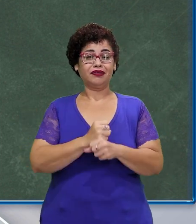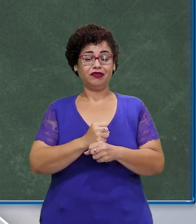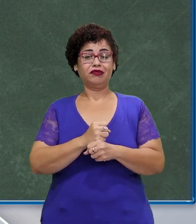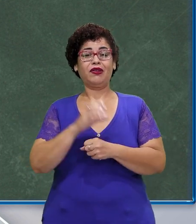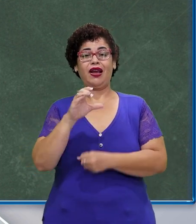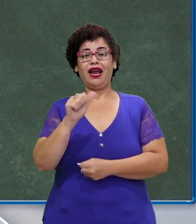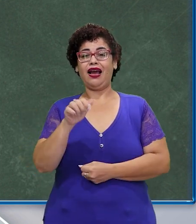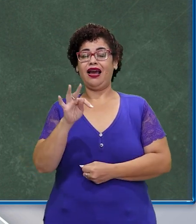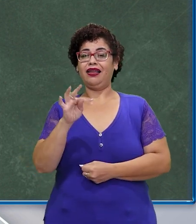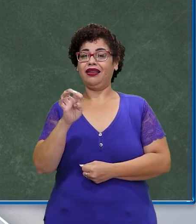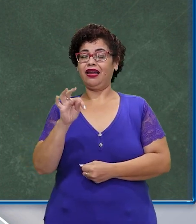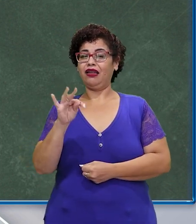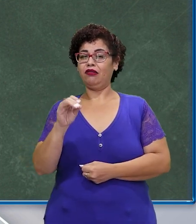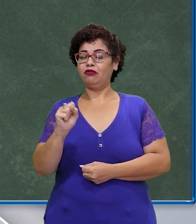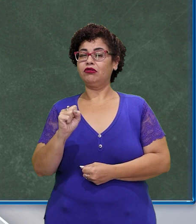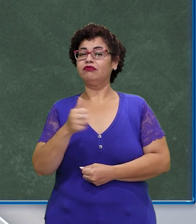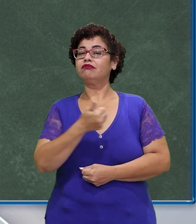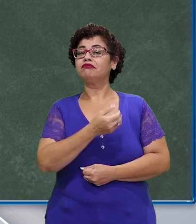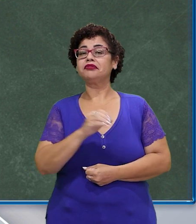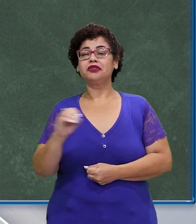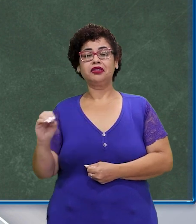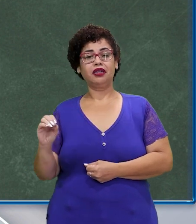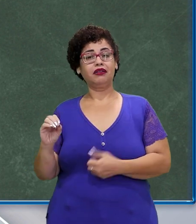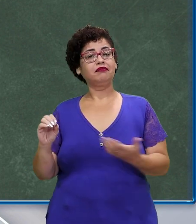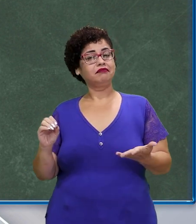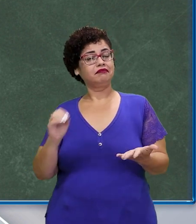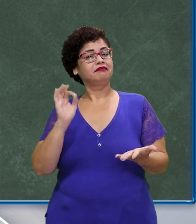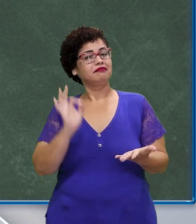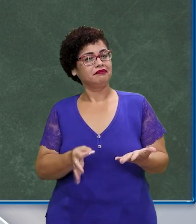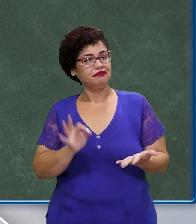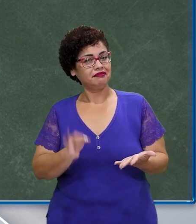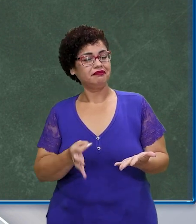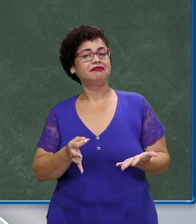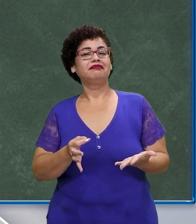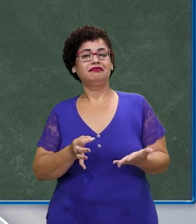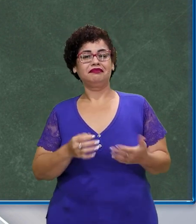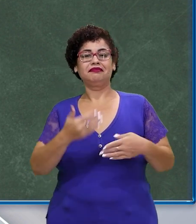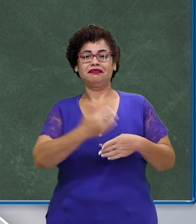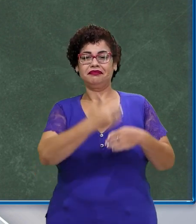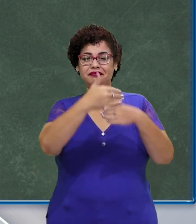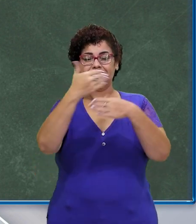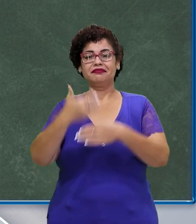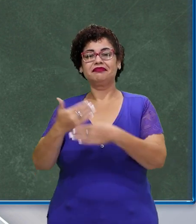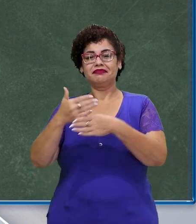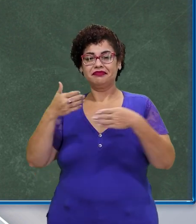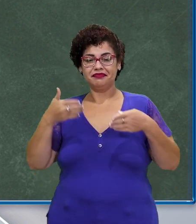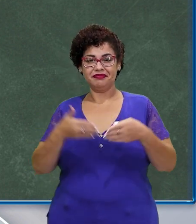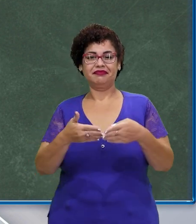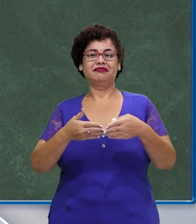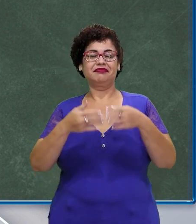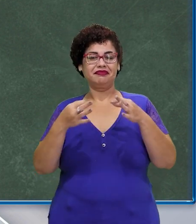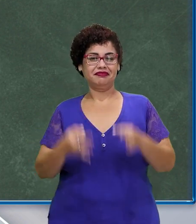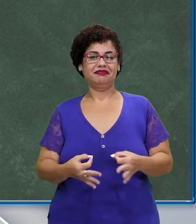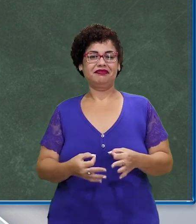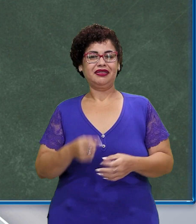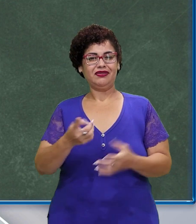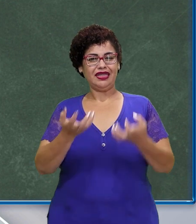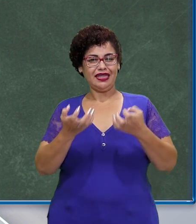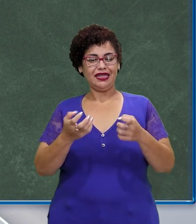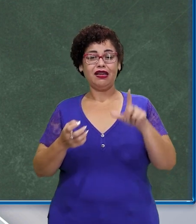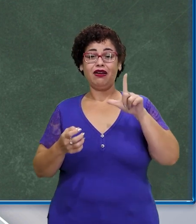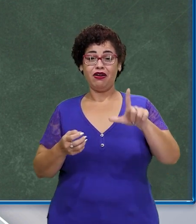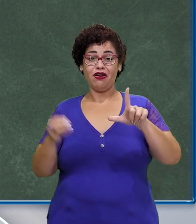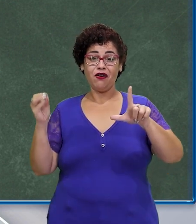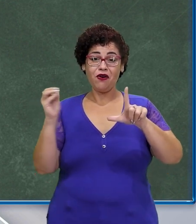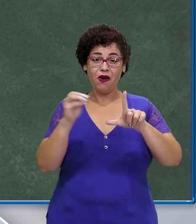aqui desses catetos, vai dar 100. Então deu certinho, as paredes são perpendiculares. Ó, se quiser